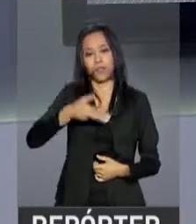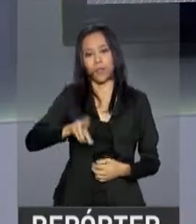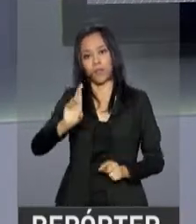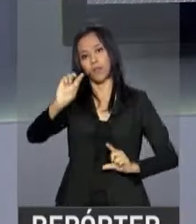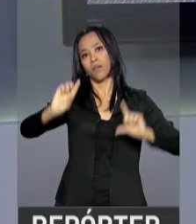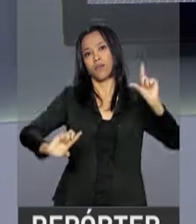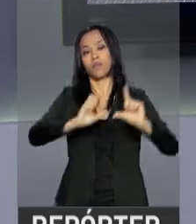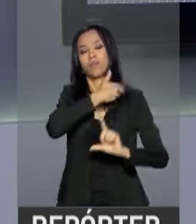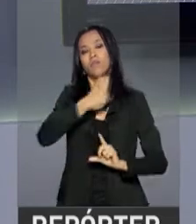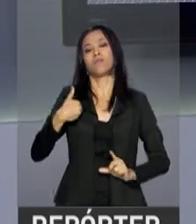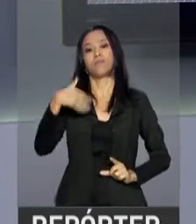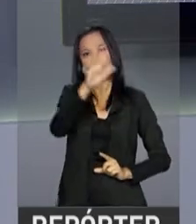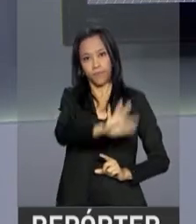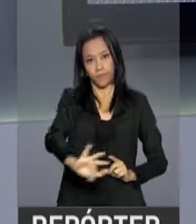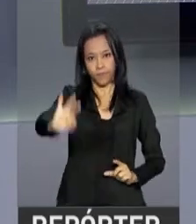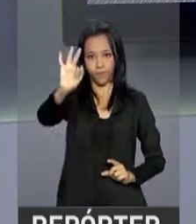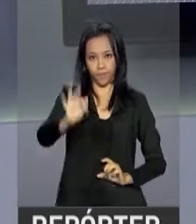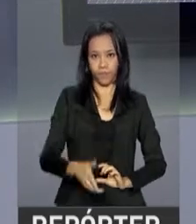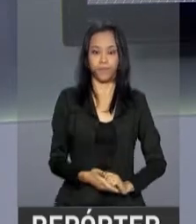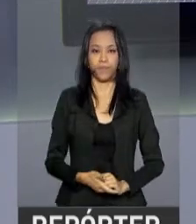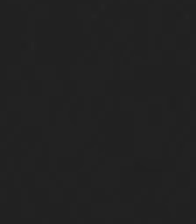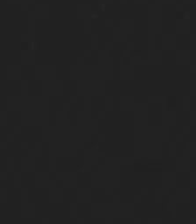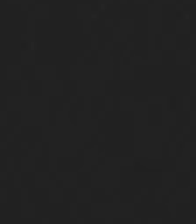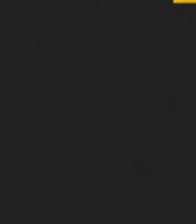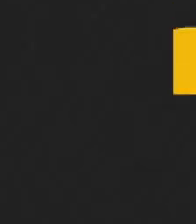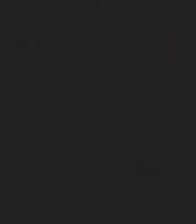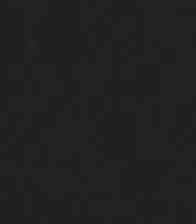na nbr a tv do governo federal